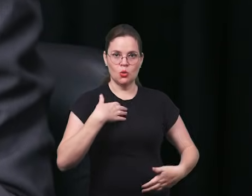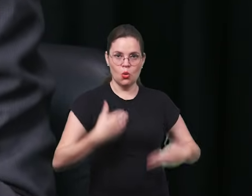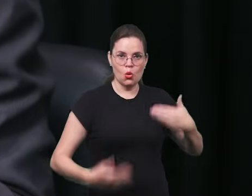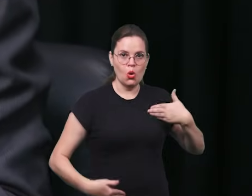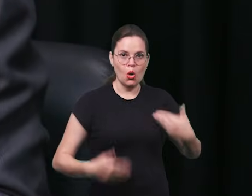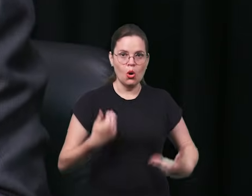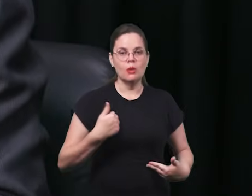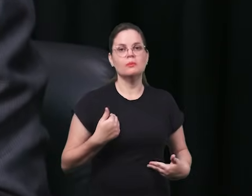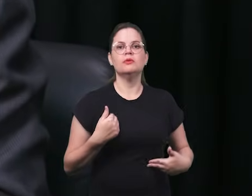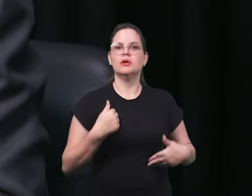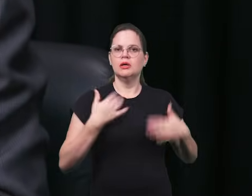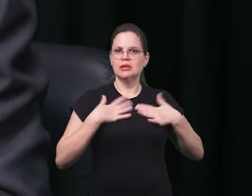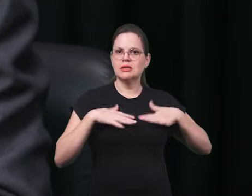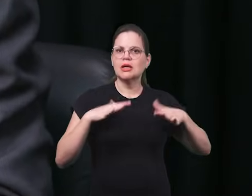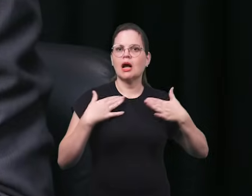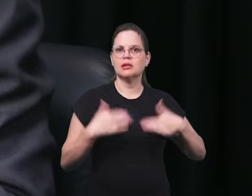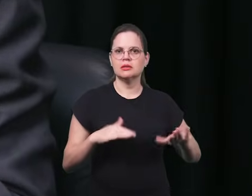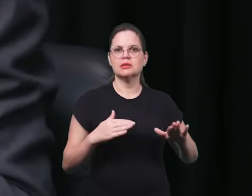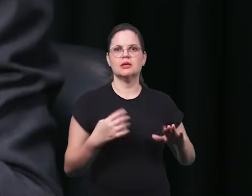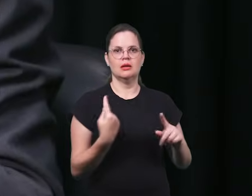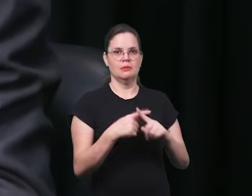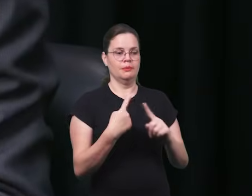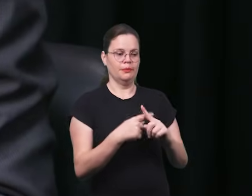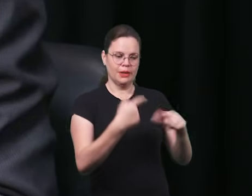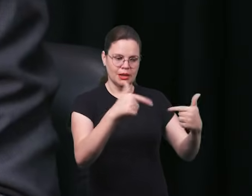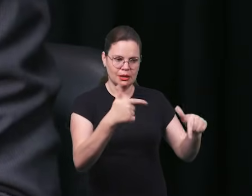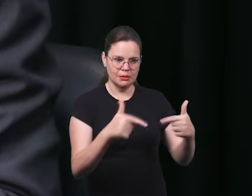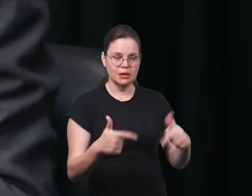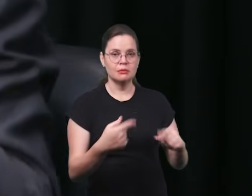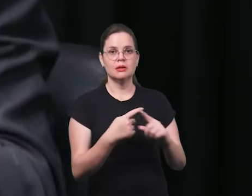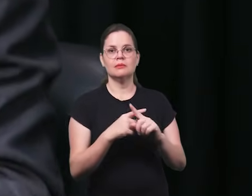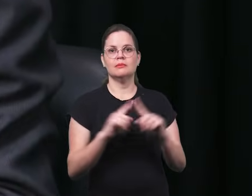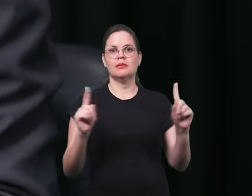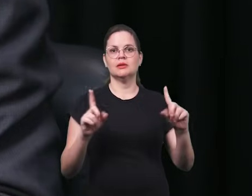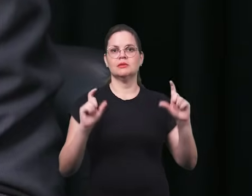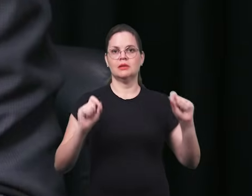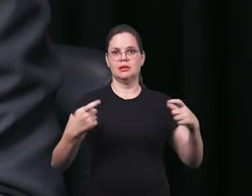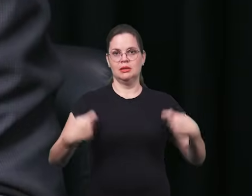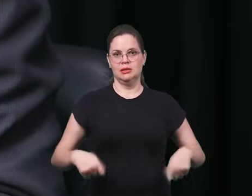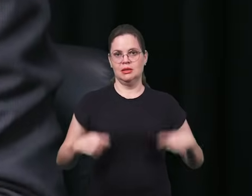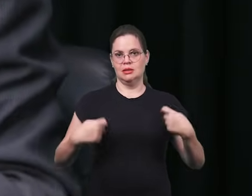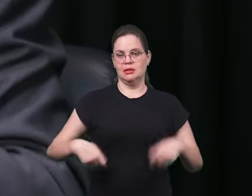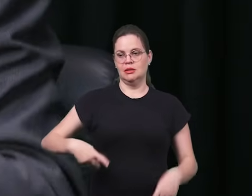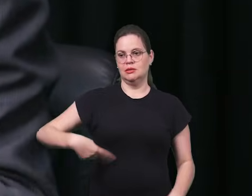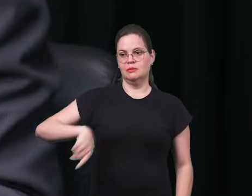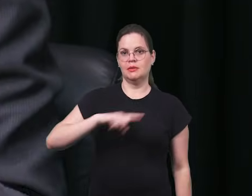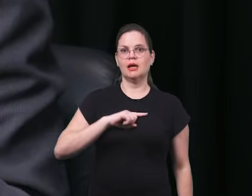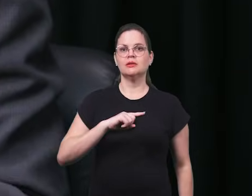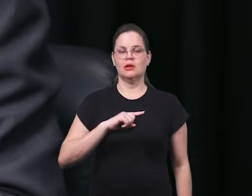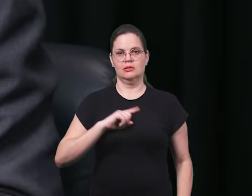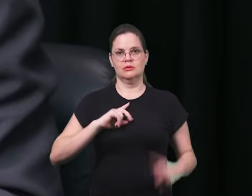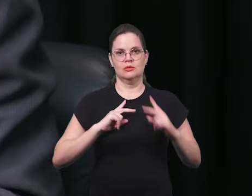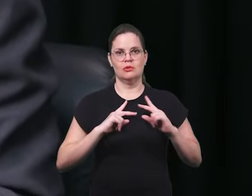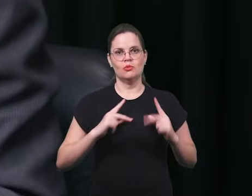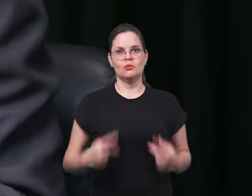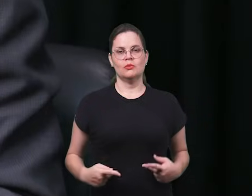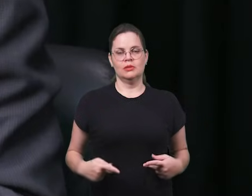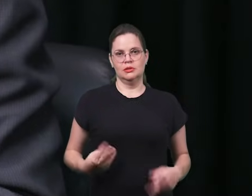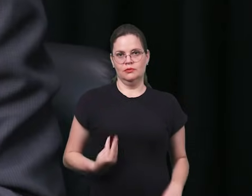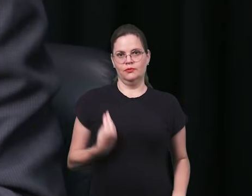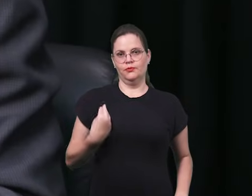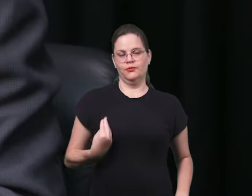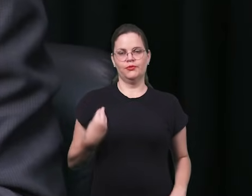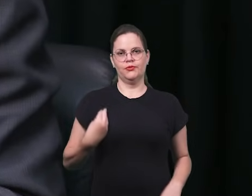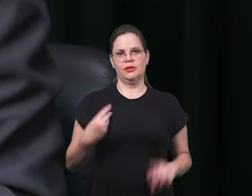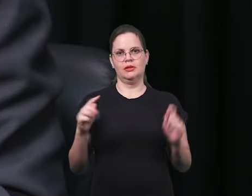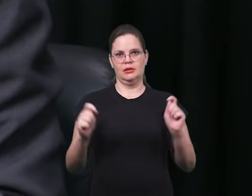física, a cessação do trabalho, como uma necessidade para a vida do homem ao longo da sua